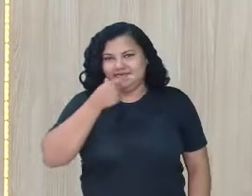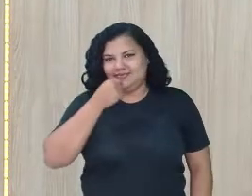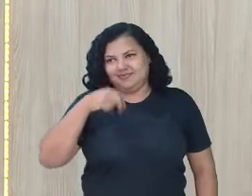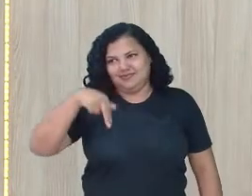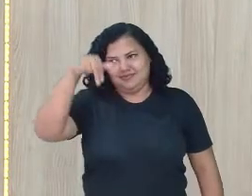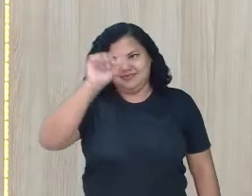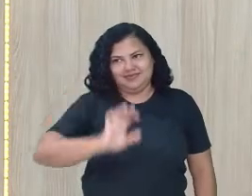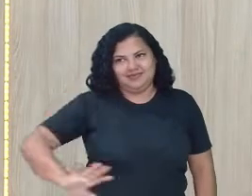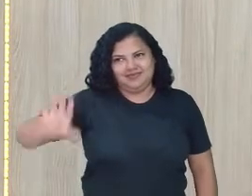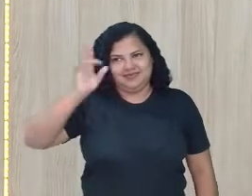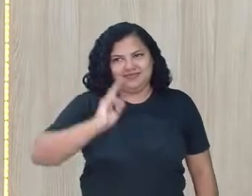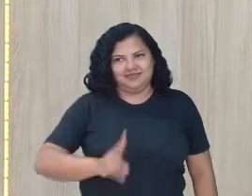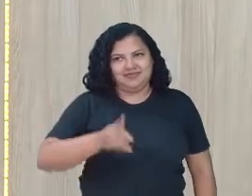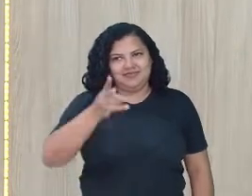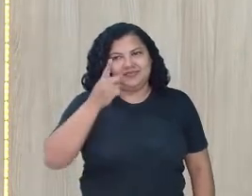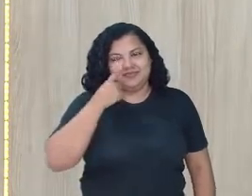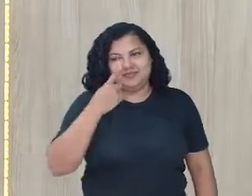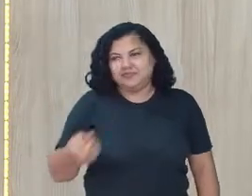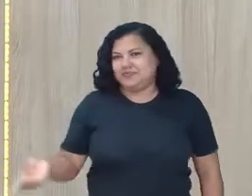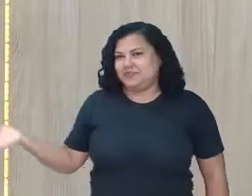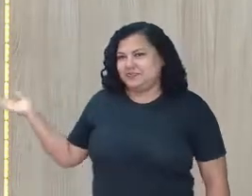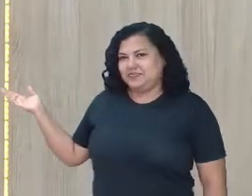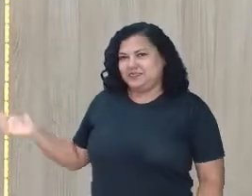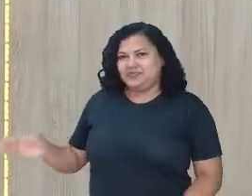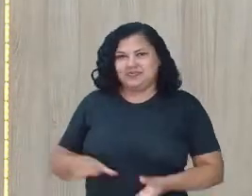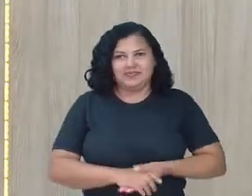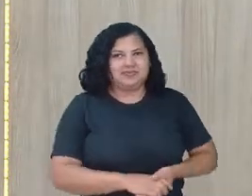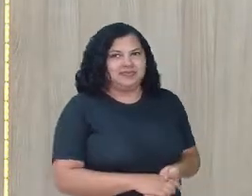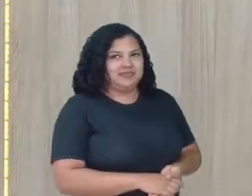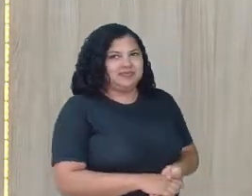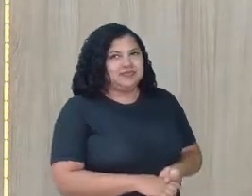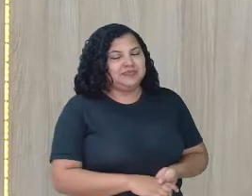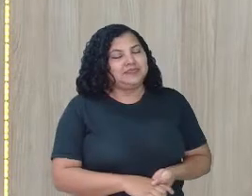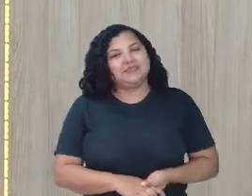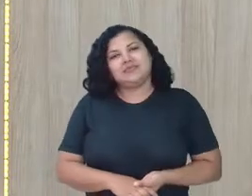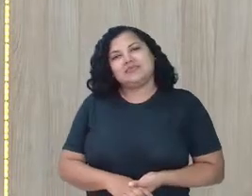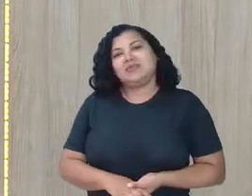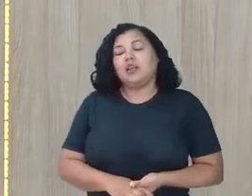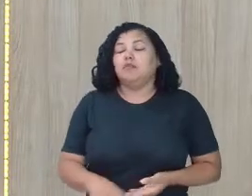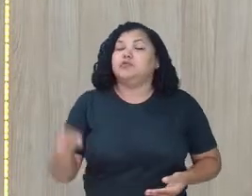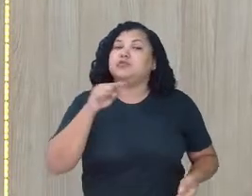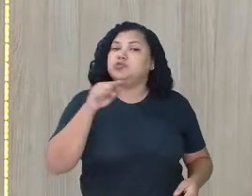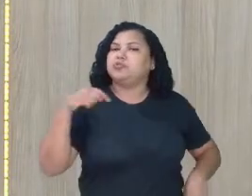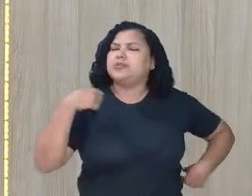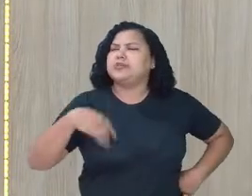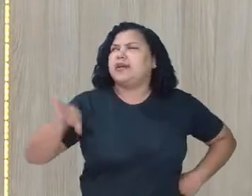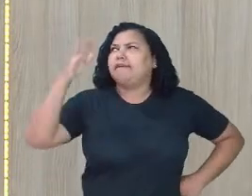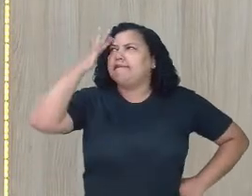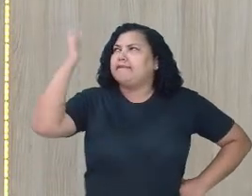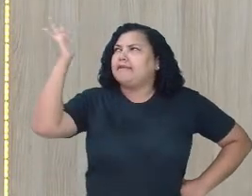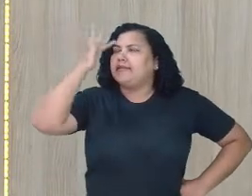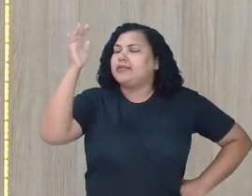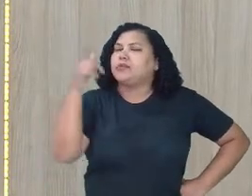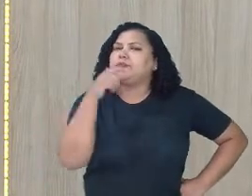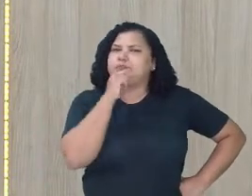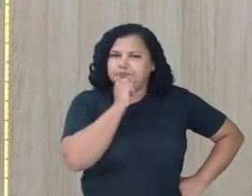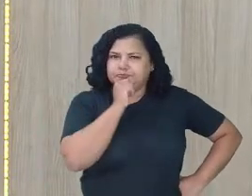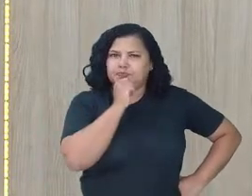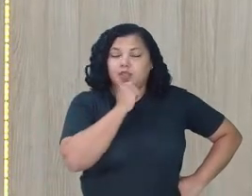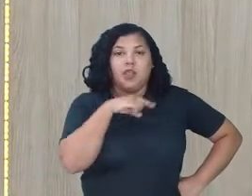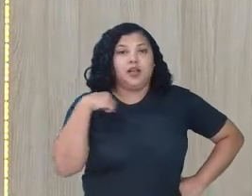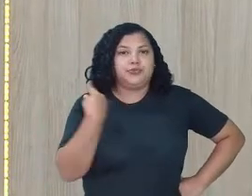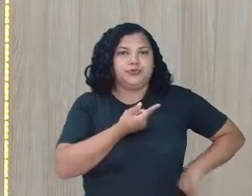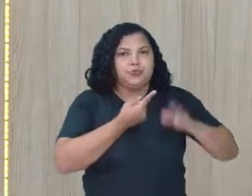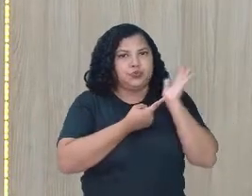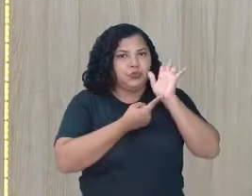Vamos continuando, né, gente? E aí, vocês precisam pensar um pouquinho sobre isso que a gente colocou ali na